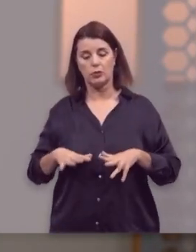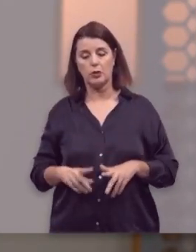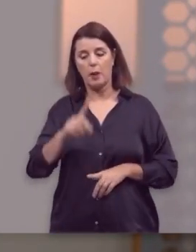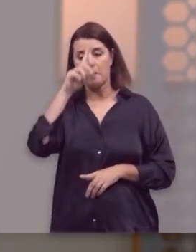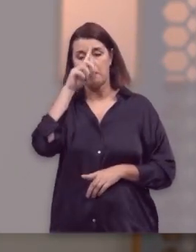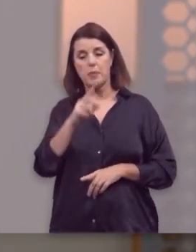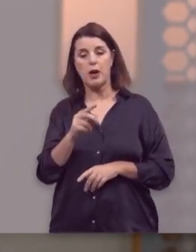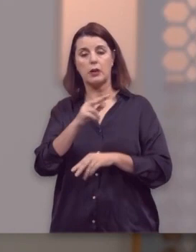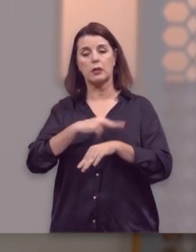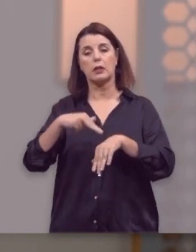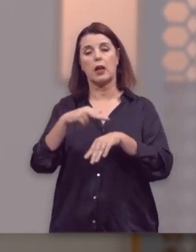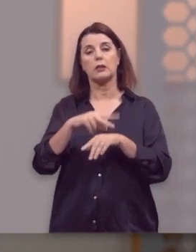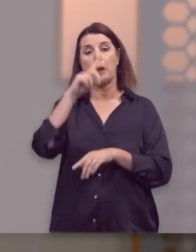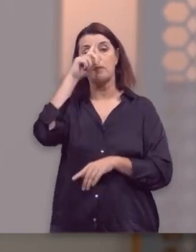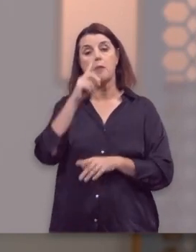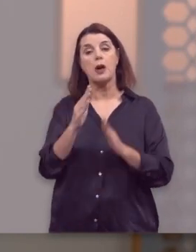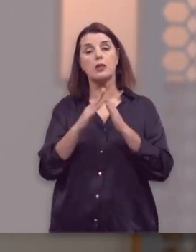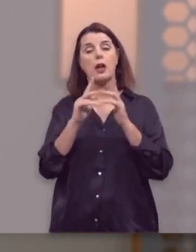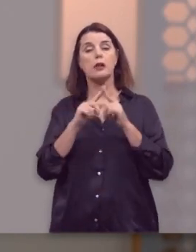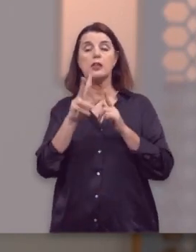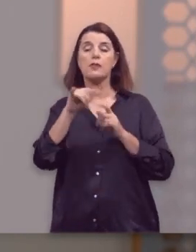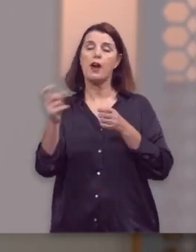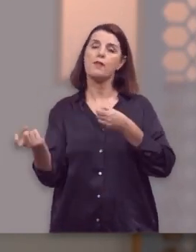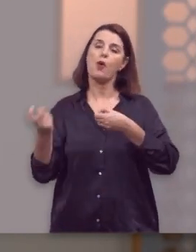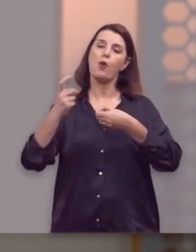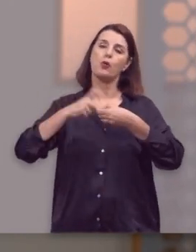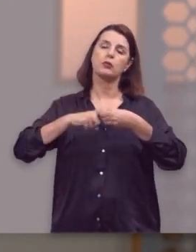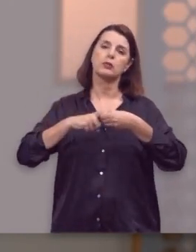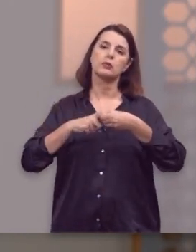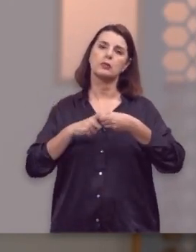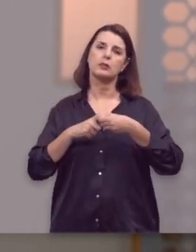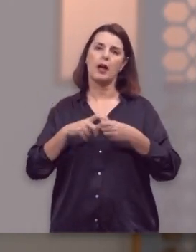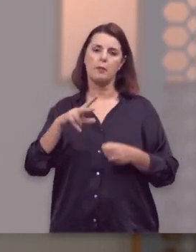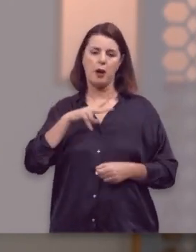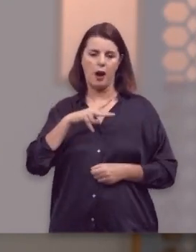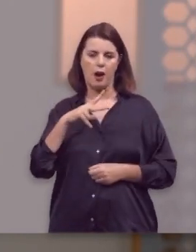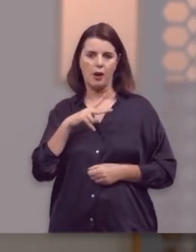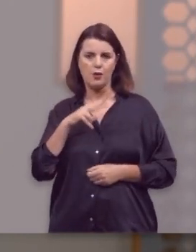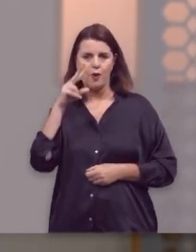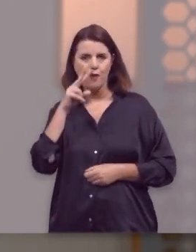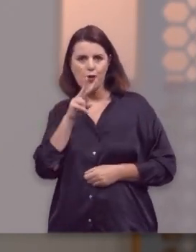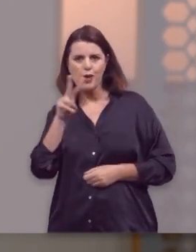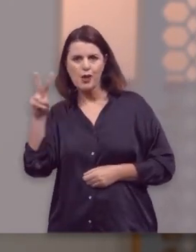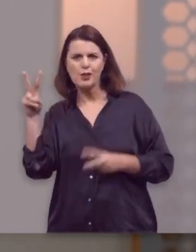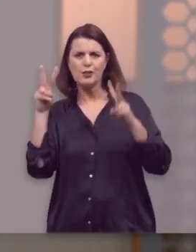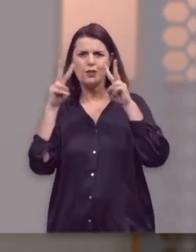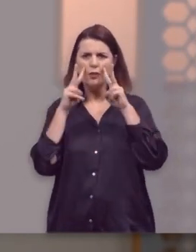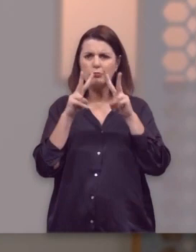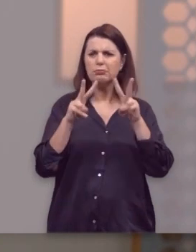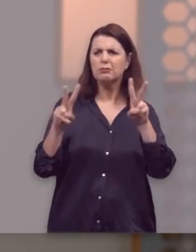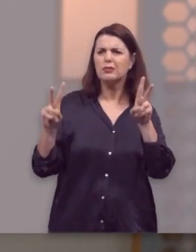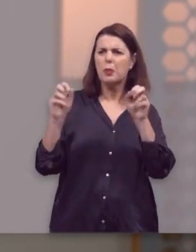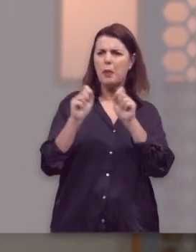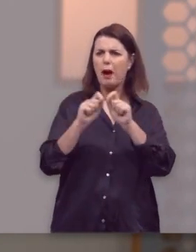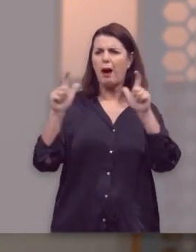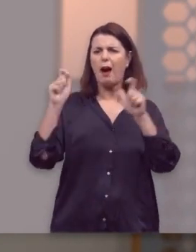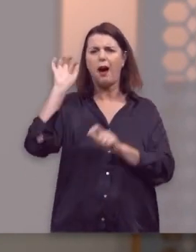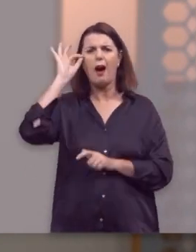governa a sua igreja. Este é aquele que vai voltar pessoalmente, visivelmente, audivelmente,